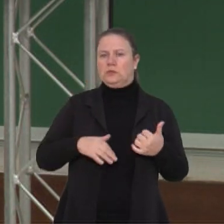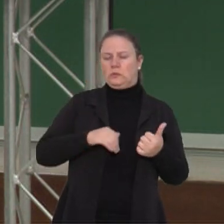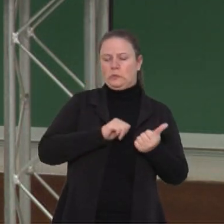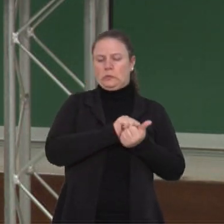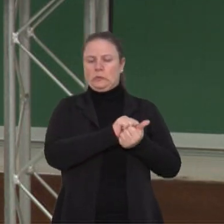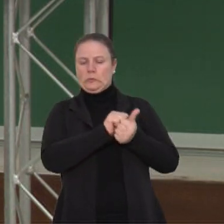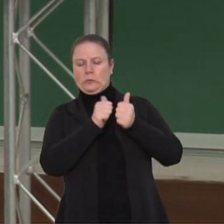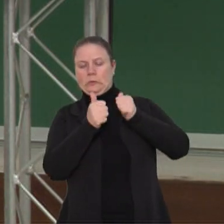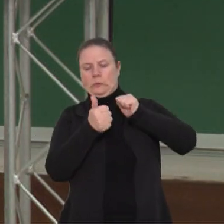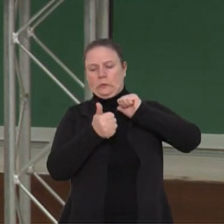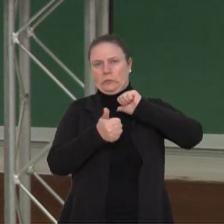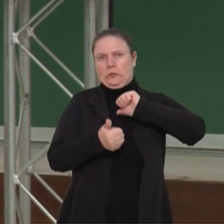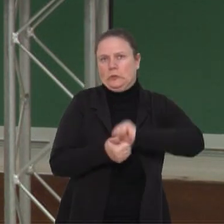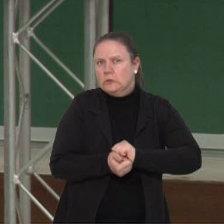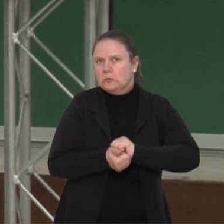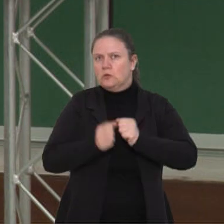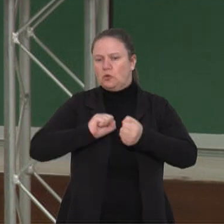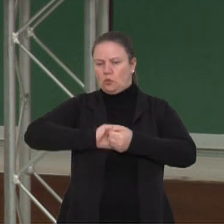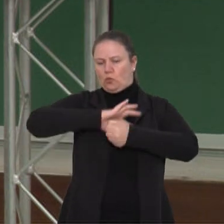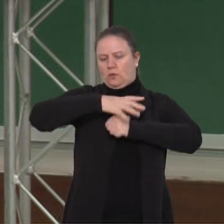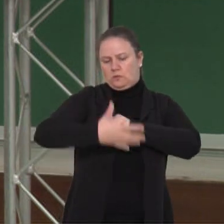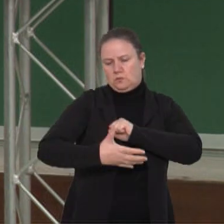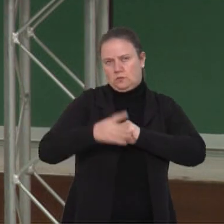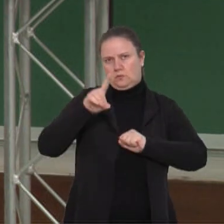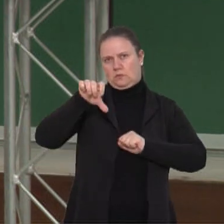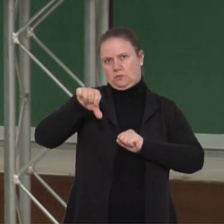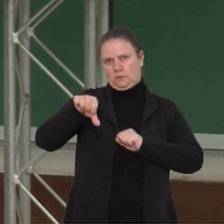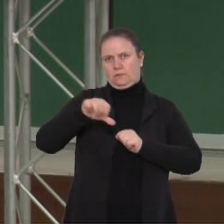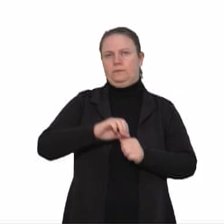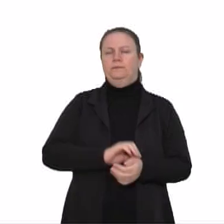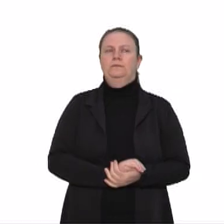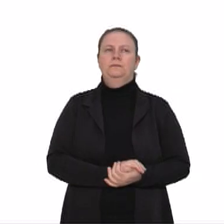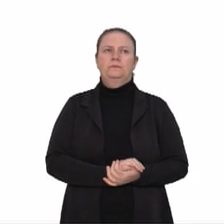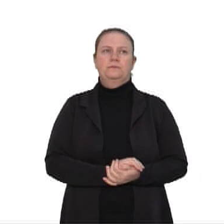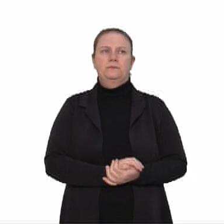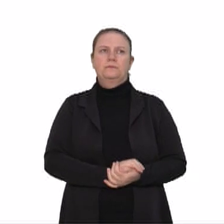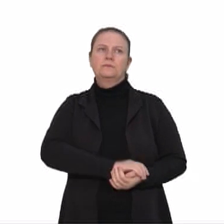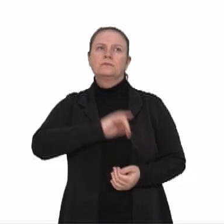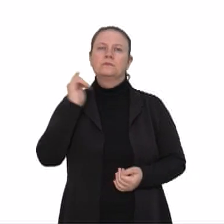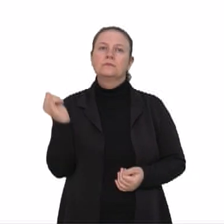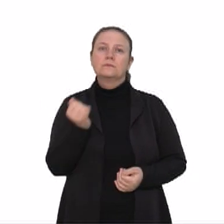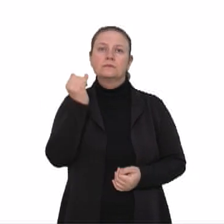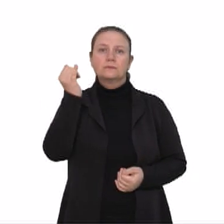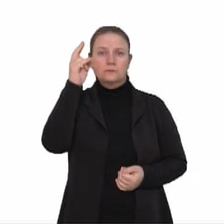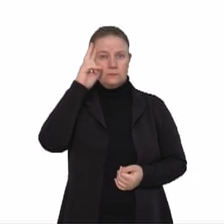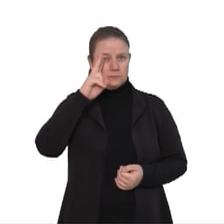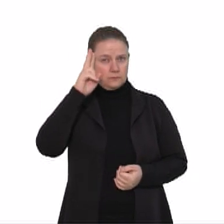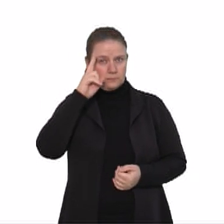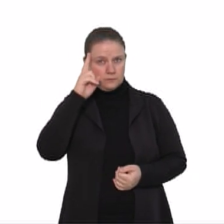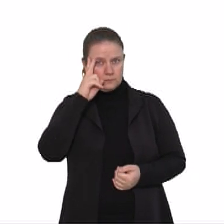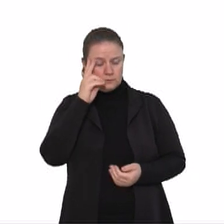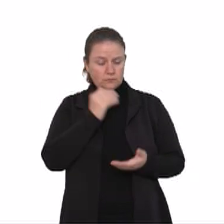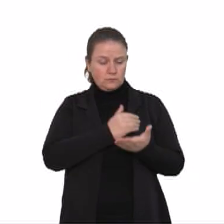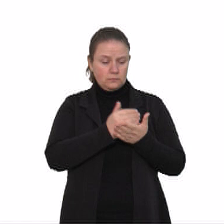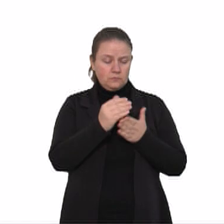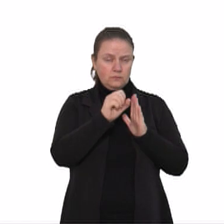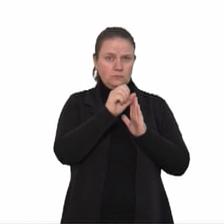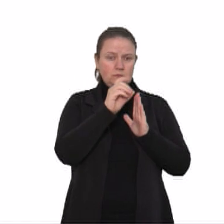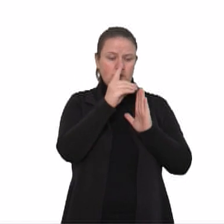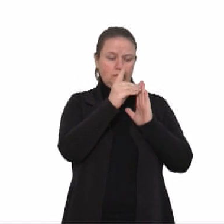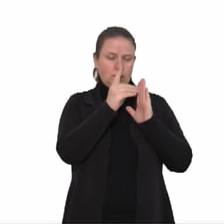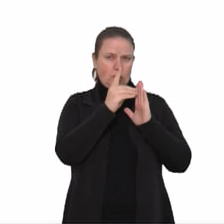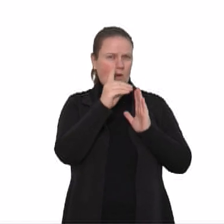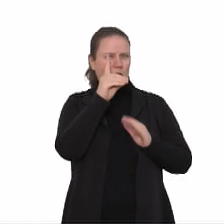mutação, né, que é o Covid-19. Importante lembrar que desde a década de